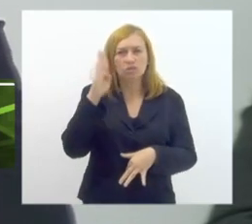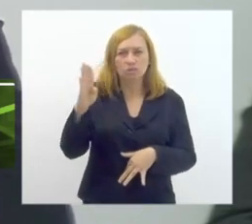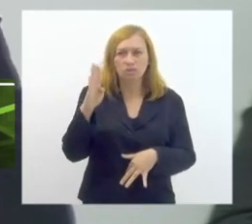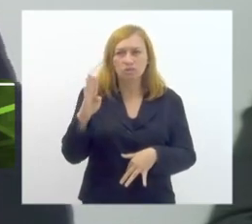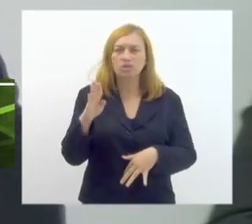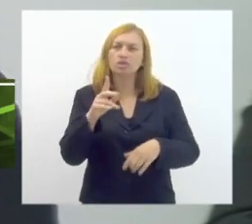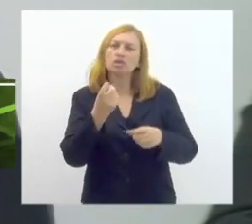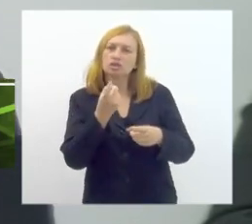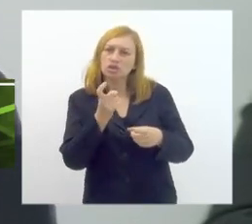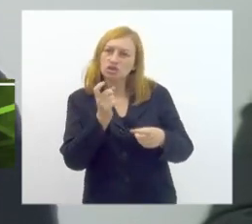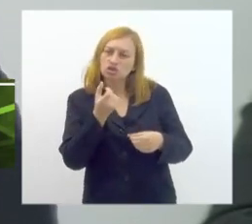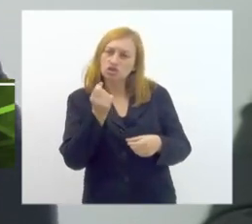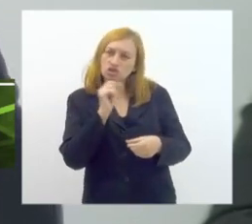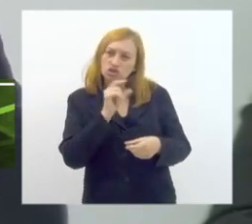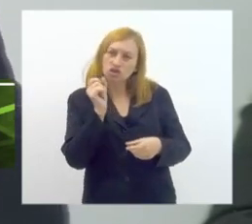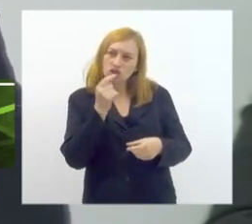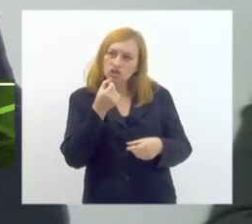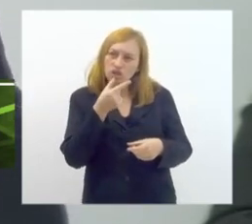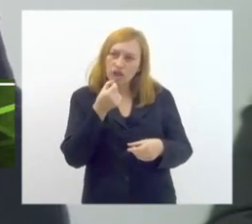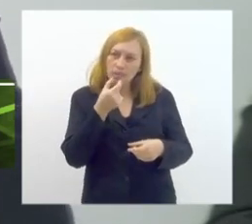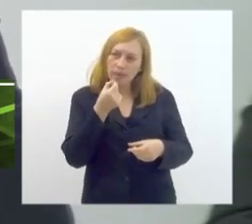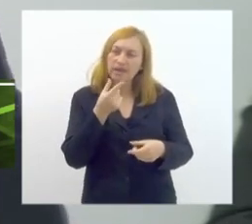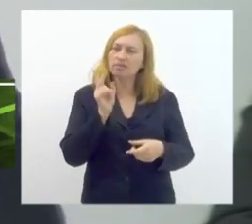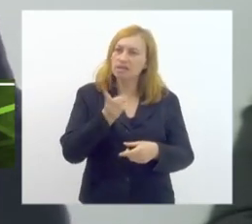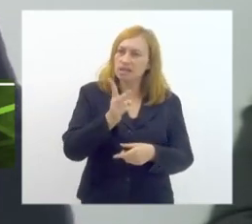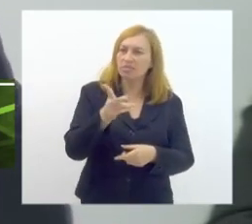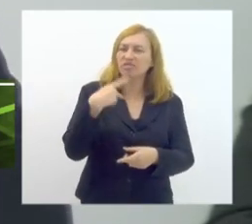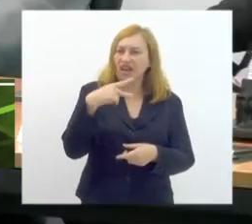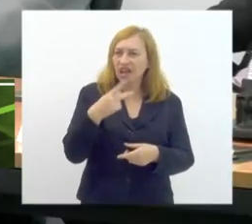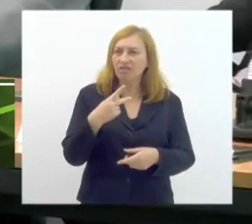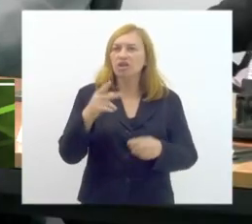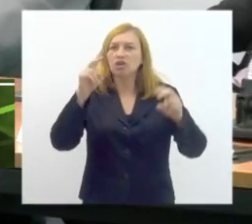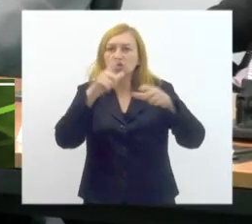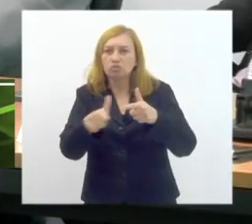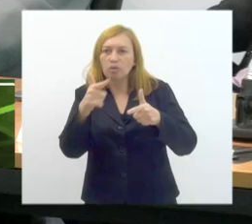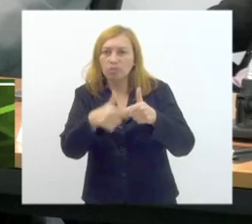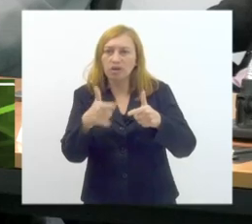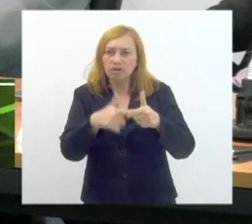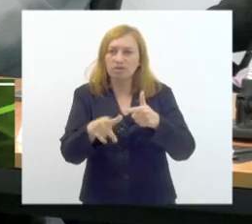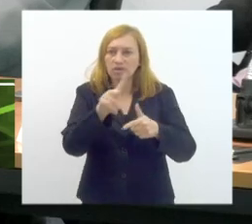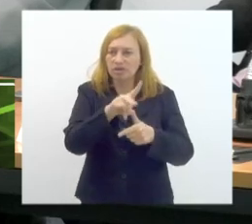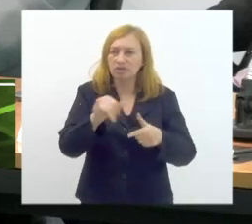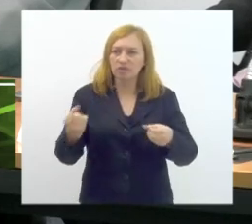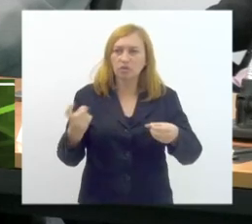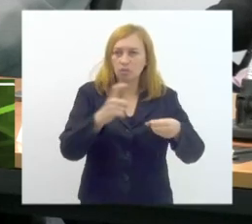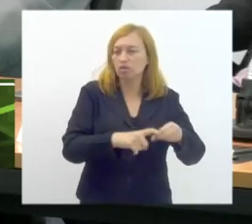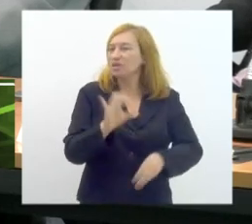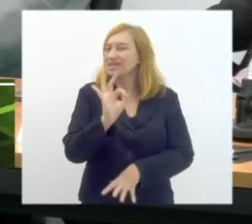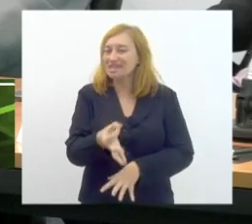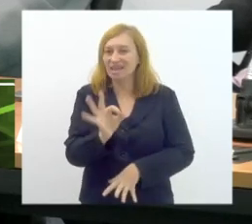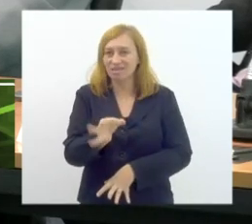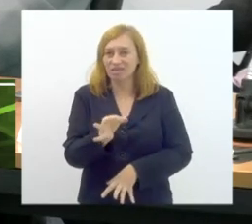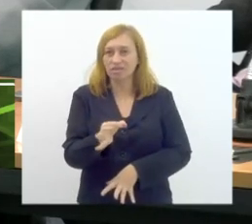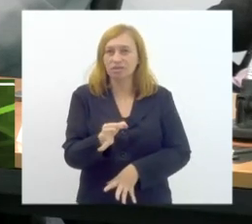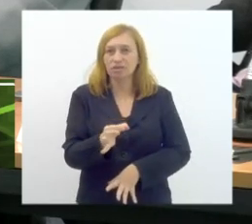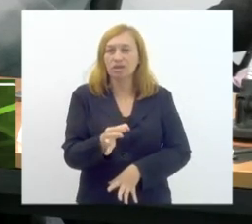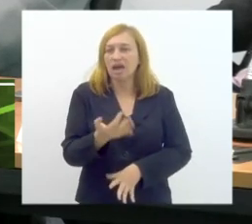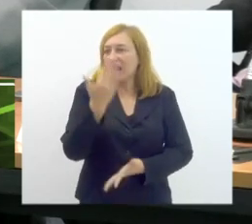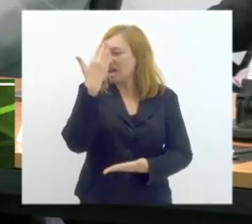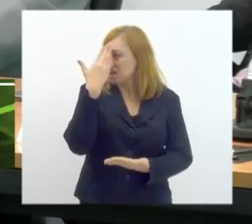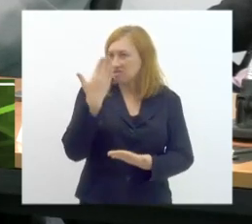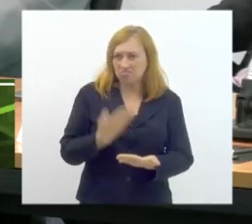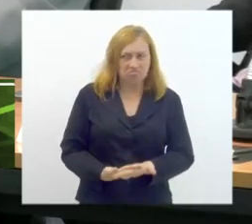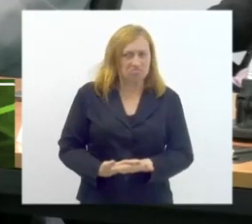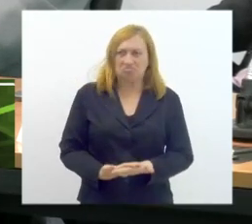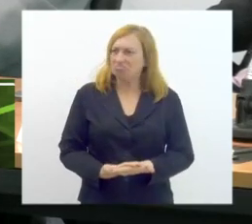de medicamentos, ele sempre citou que a solução desses problemas era via consórcio. Numa época que ninguém acreditava que se